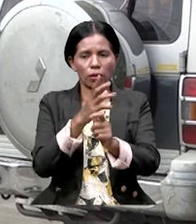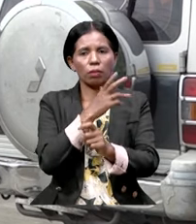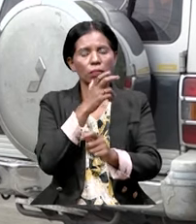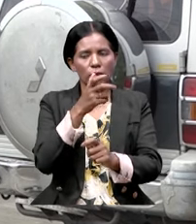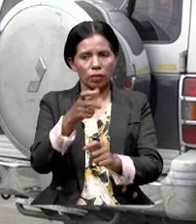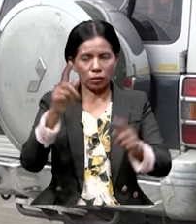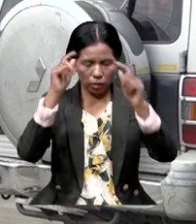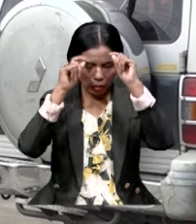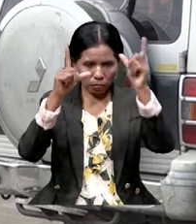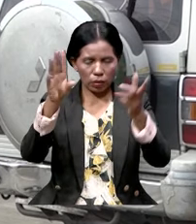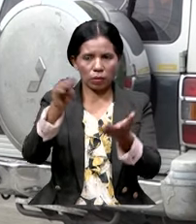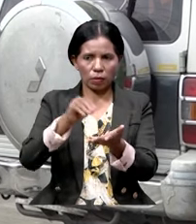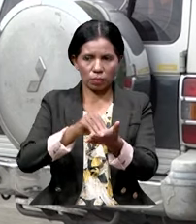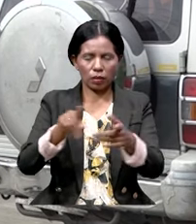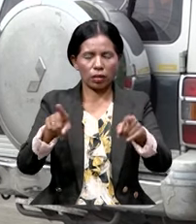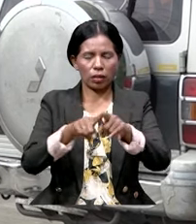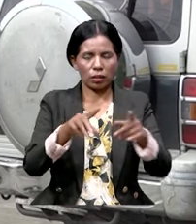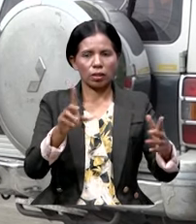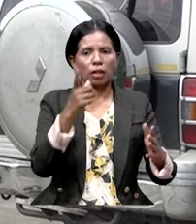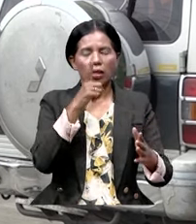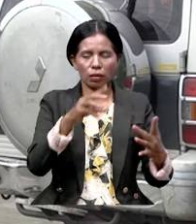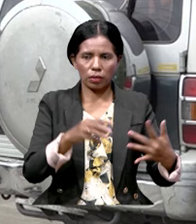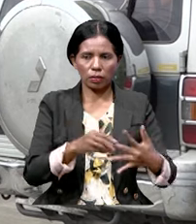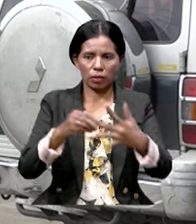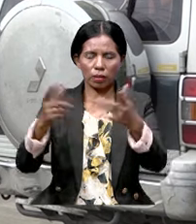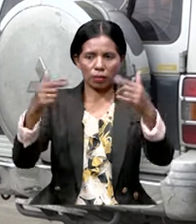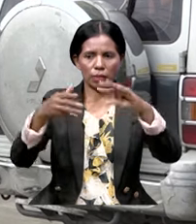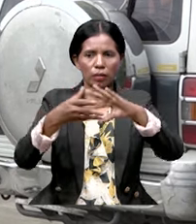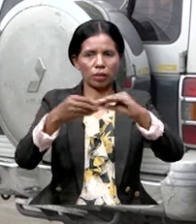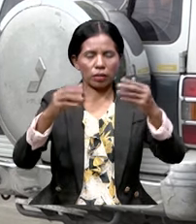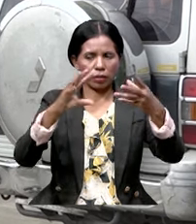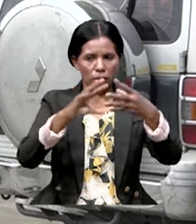nebe Timor-Leste opta hanesan lian oficial ne. Mai honi história rasi.